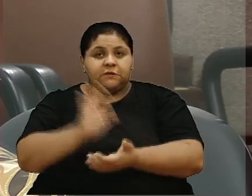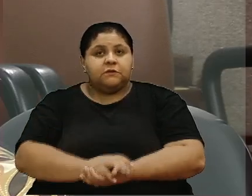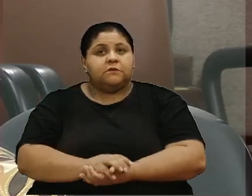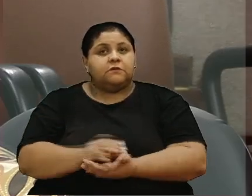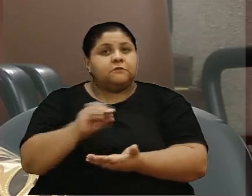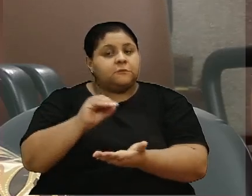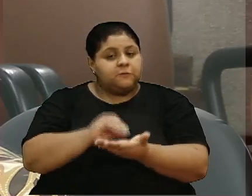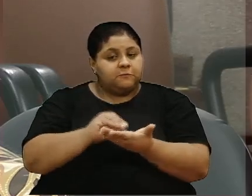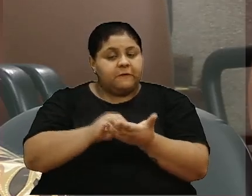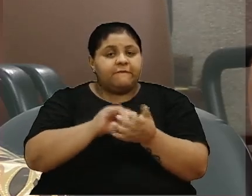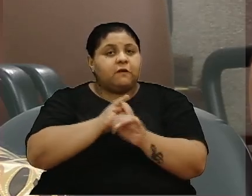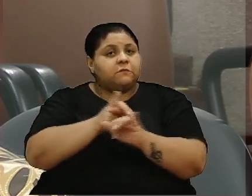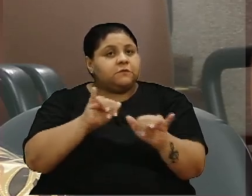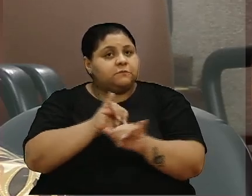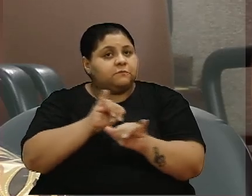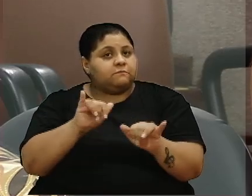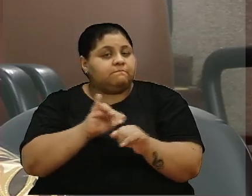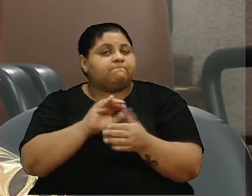Falta divulgação.